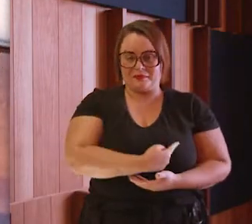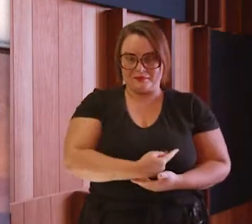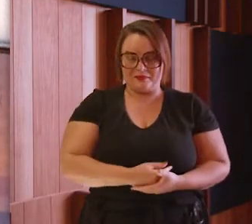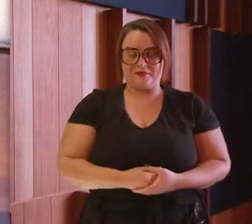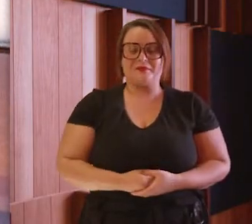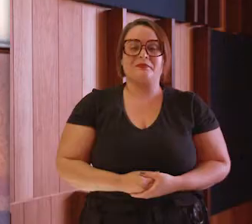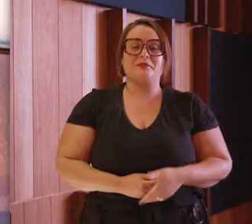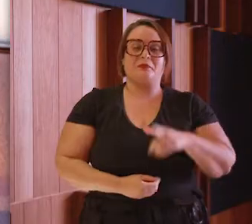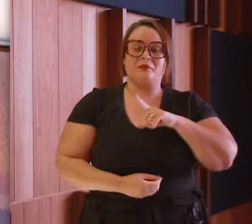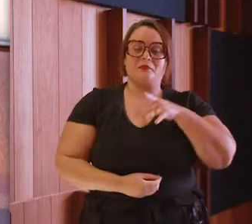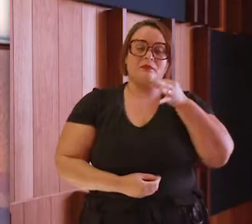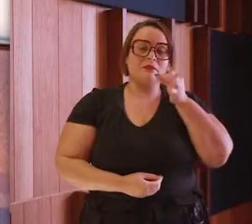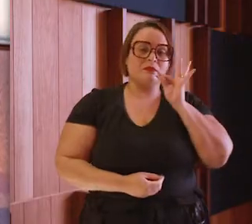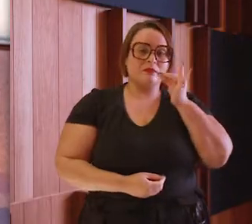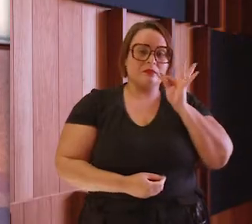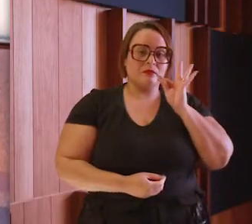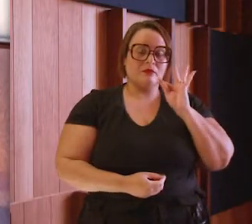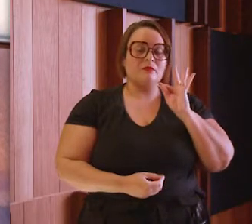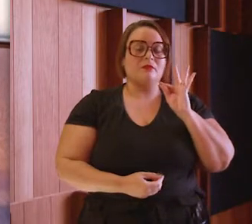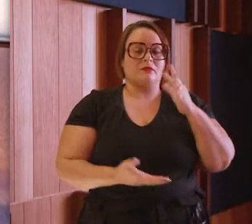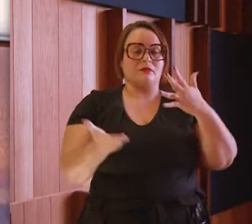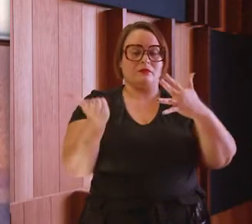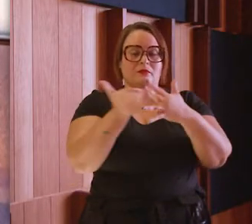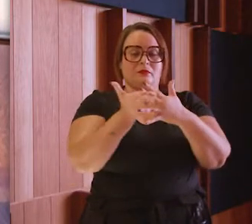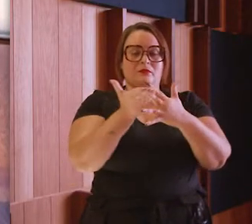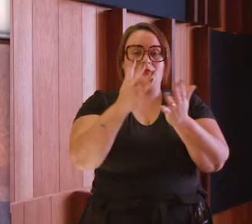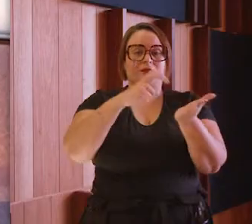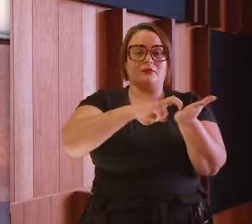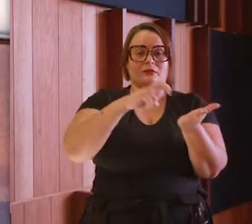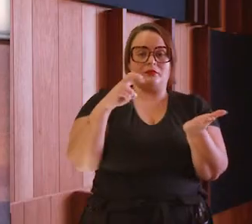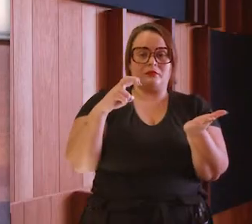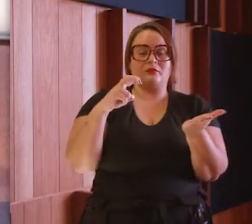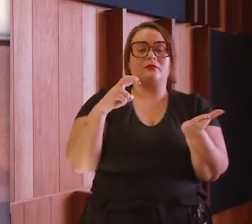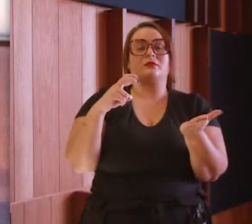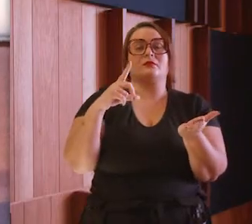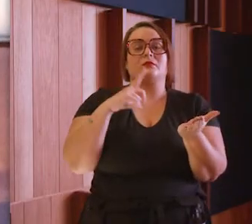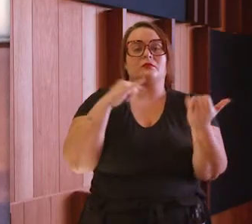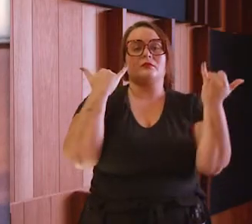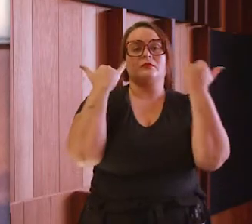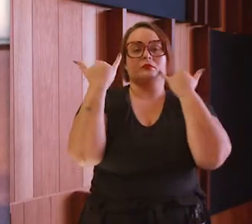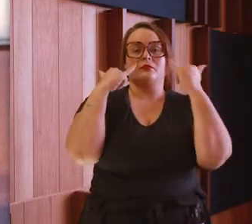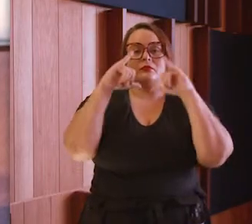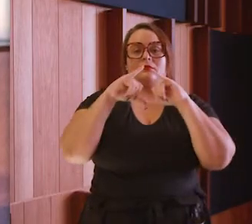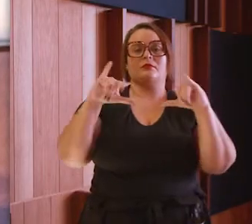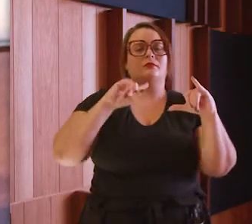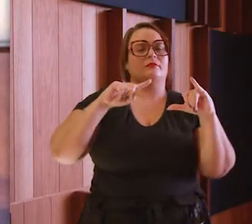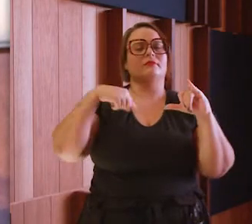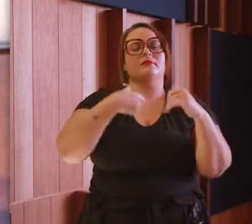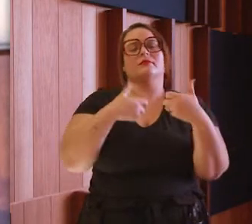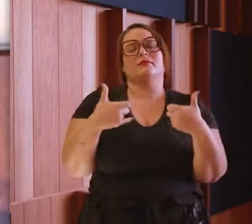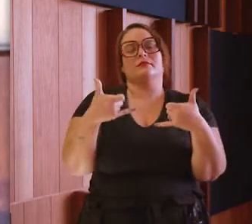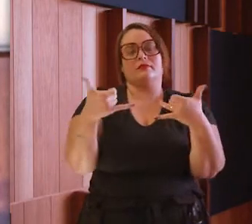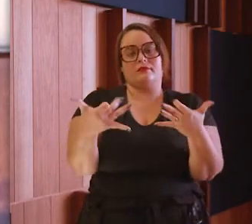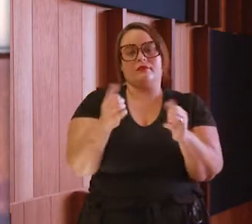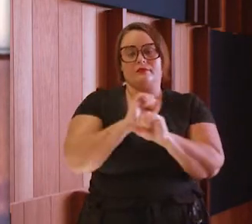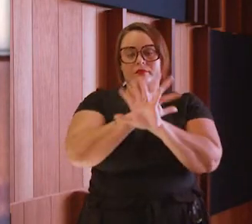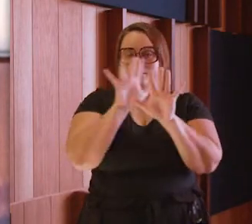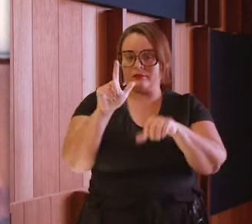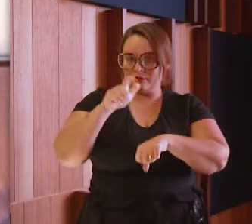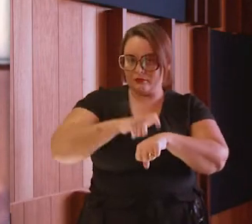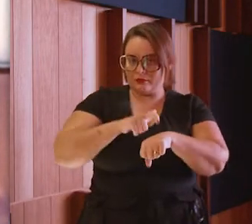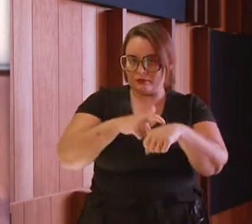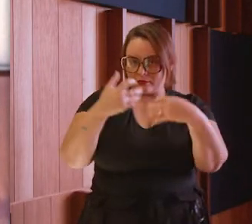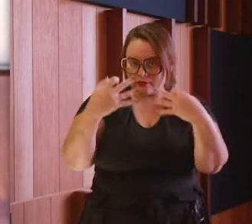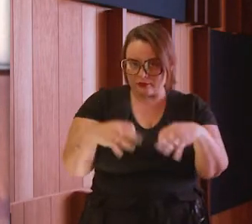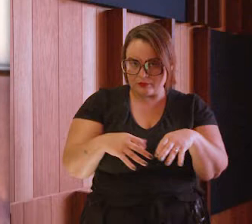um coffee break no meio da manhã, e nós vamos dar essas mensagens de forma muito clara no momento do coffee break,